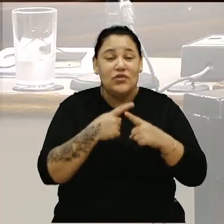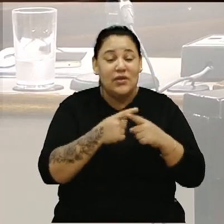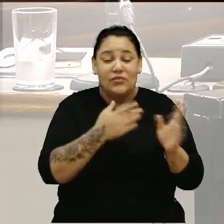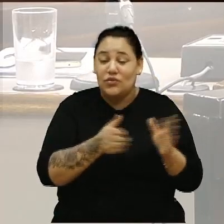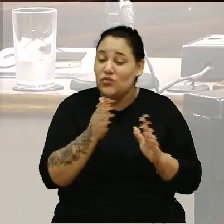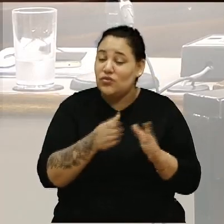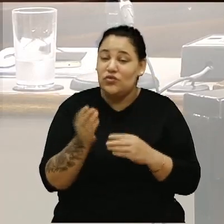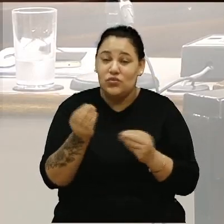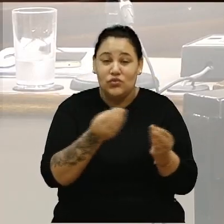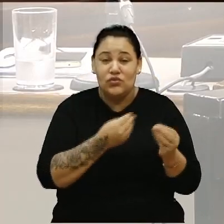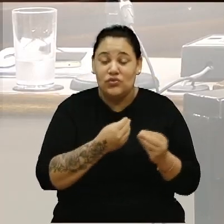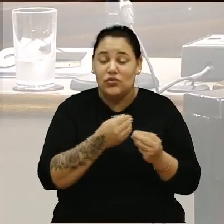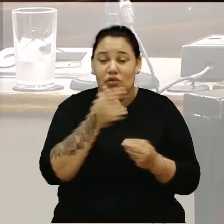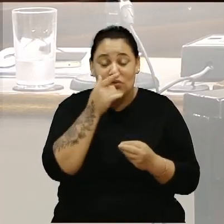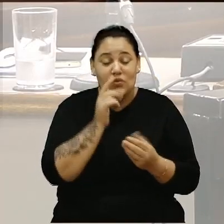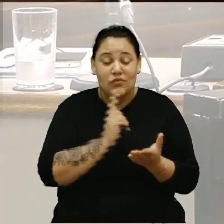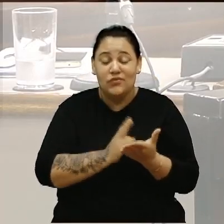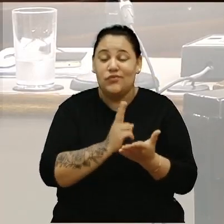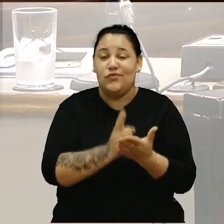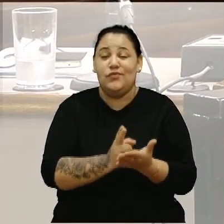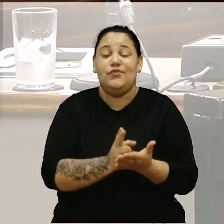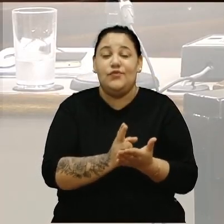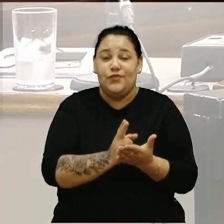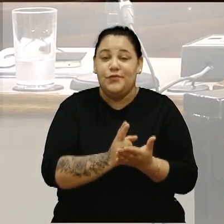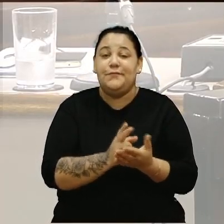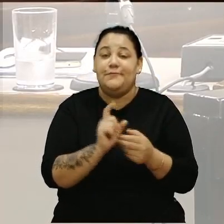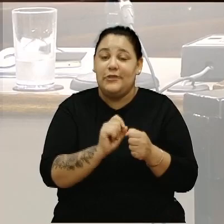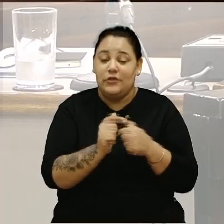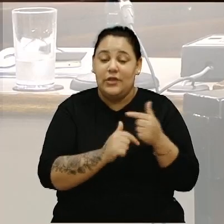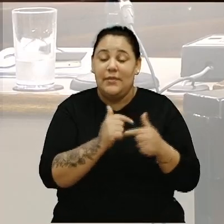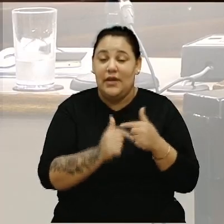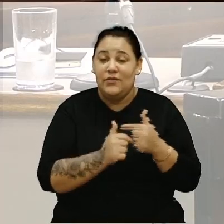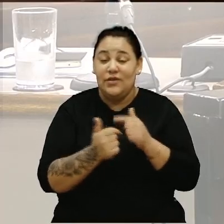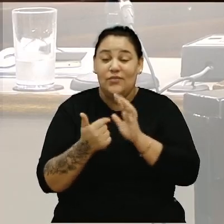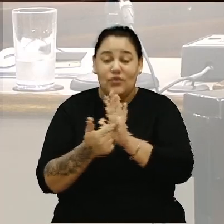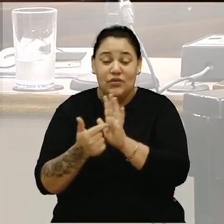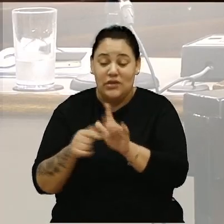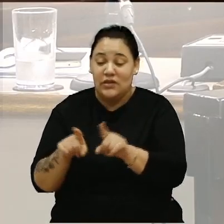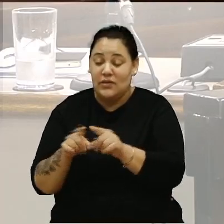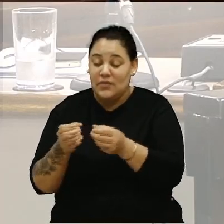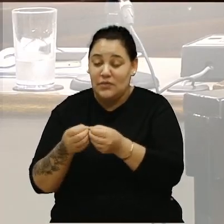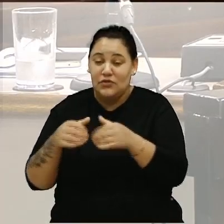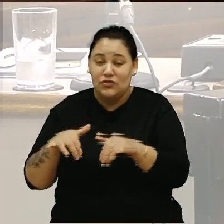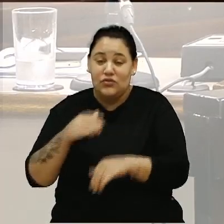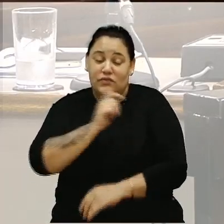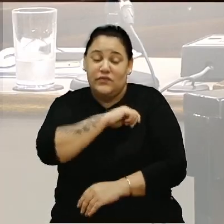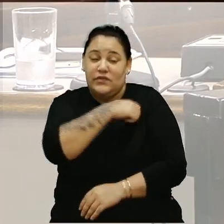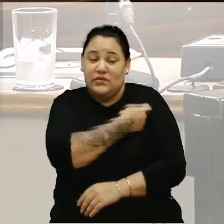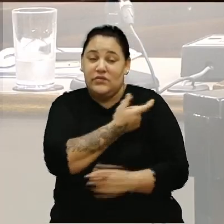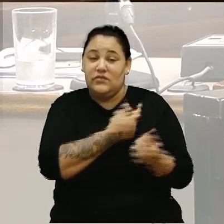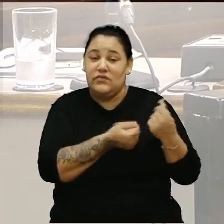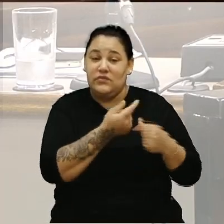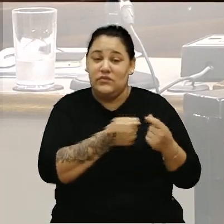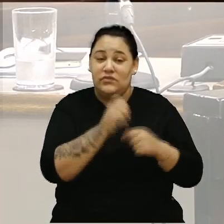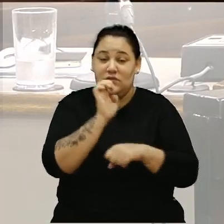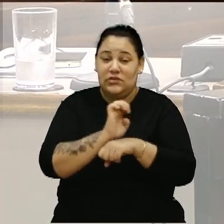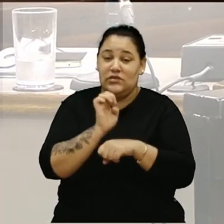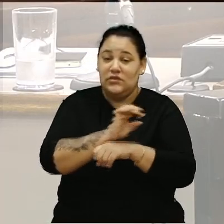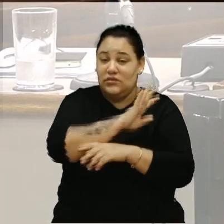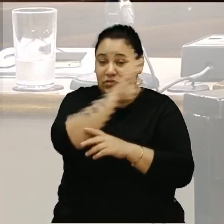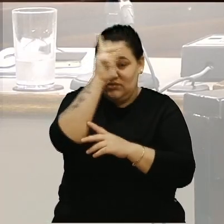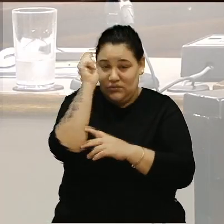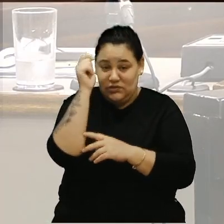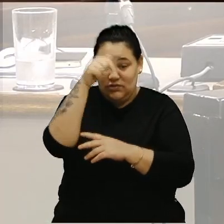ocupou. Ante o exposto, considerando o significativo prejuízo fiscal e financeiro que o Estado e municípios gaúchos